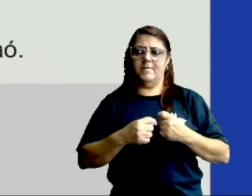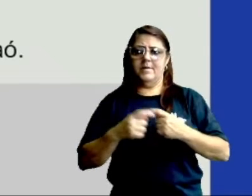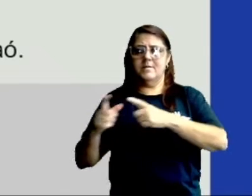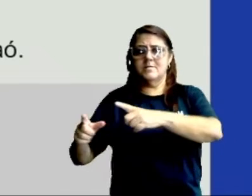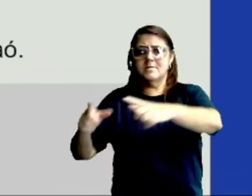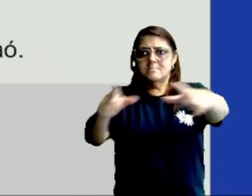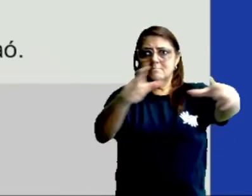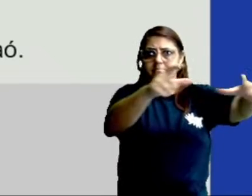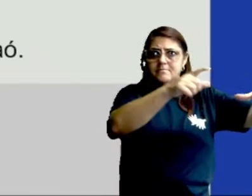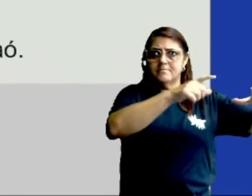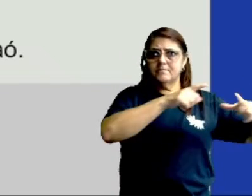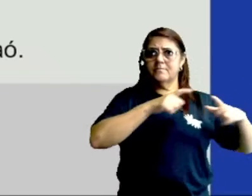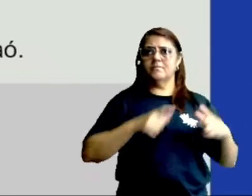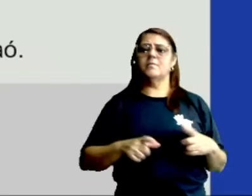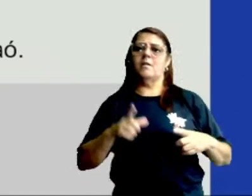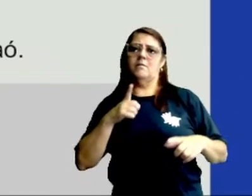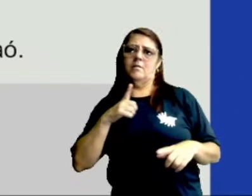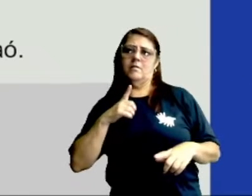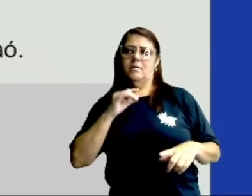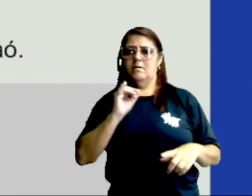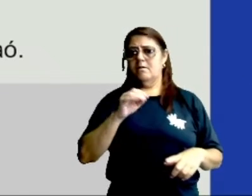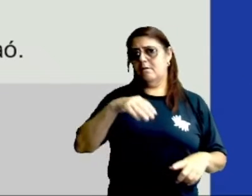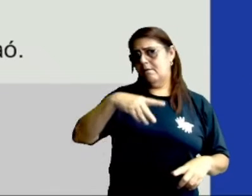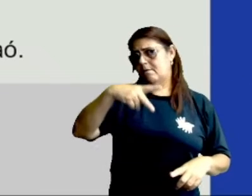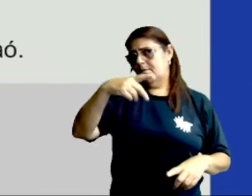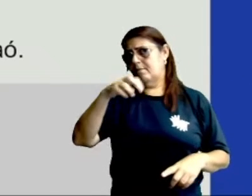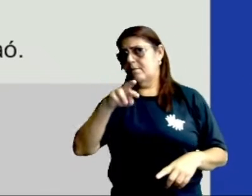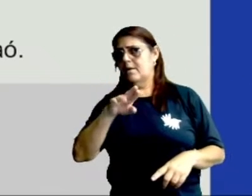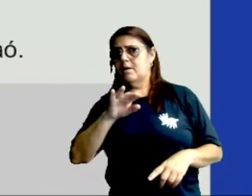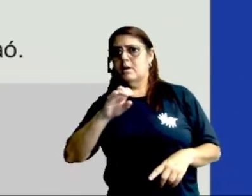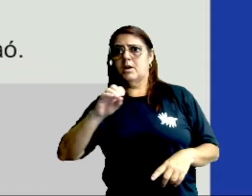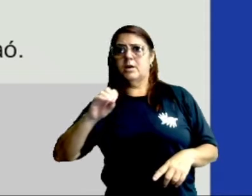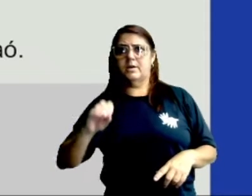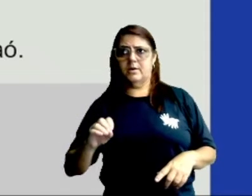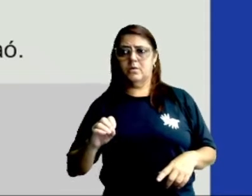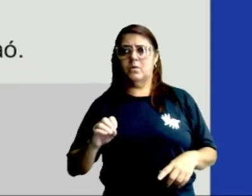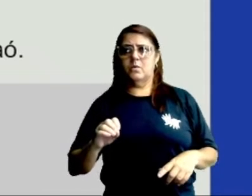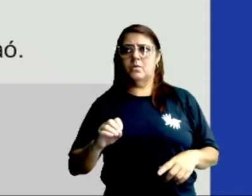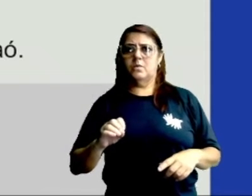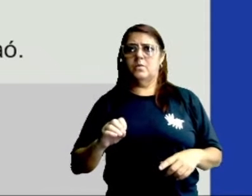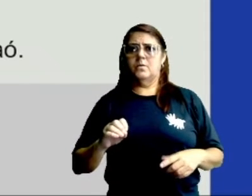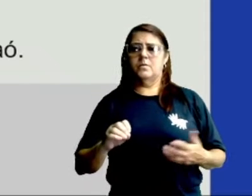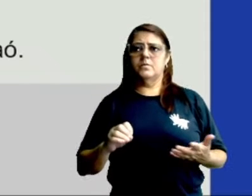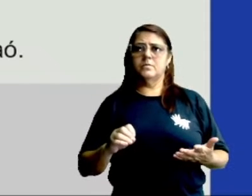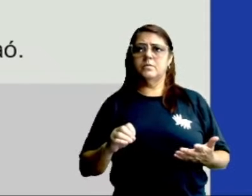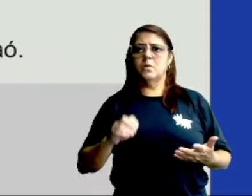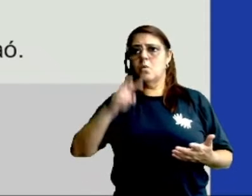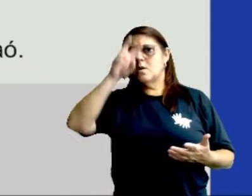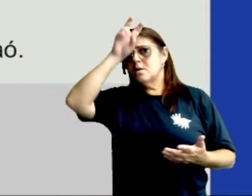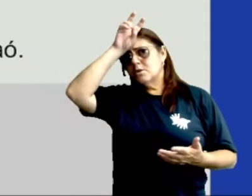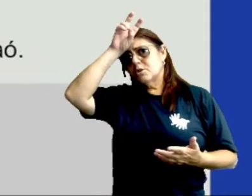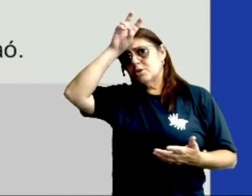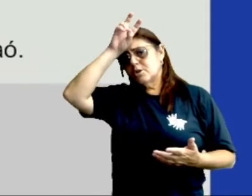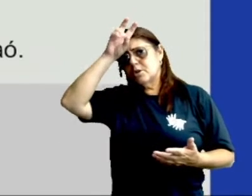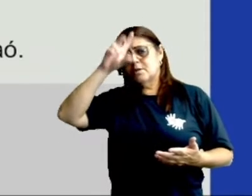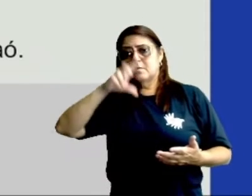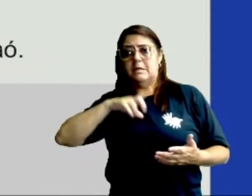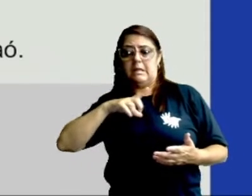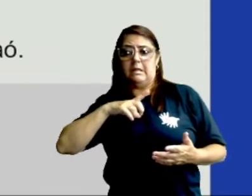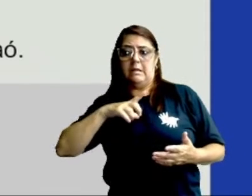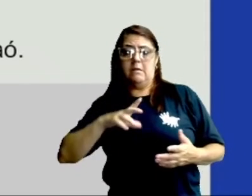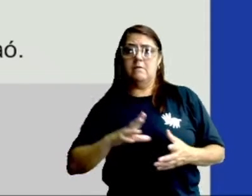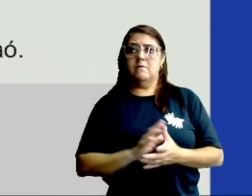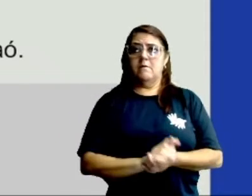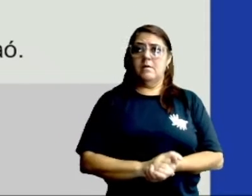outras regiões e aí vai se formar o império tá a fase que o Egito que o império egípcio teve a sua